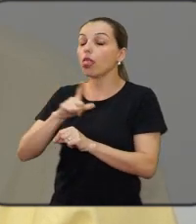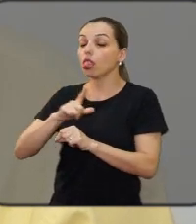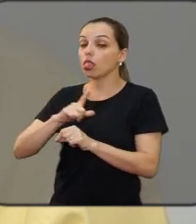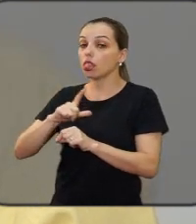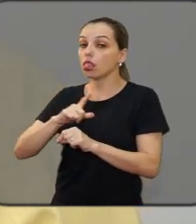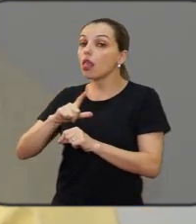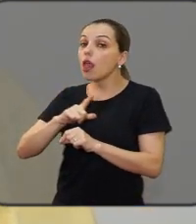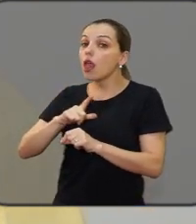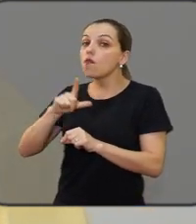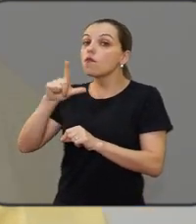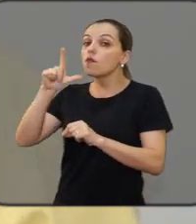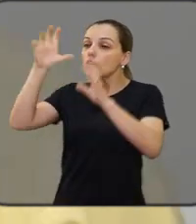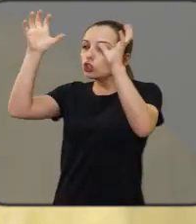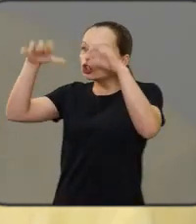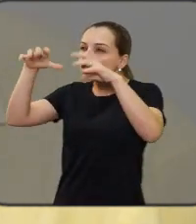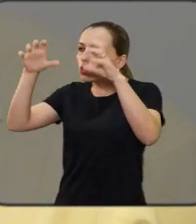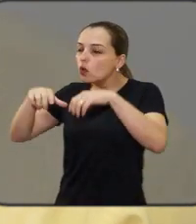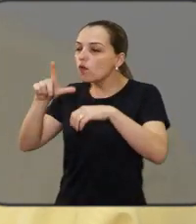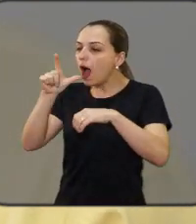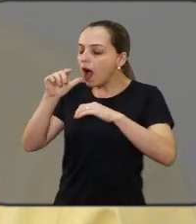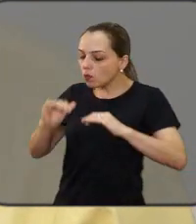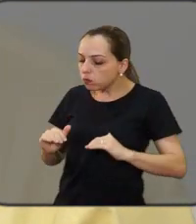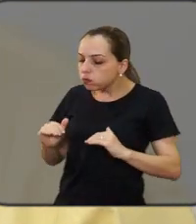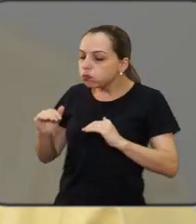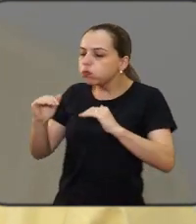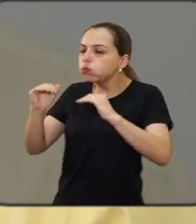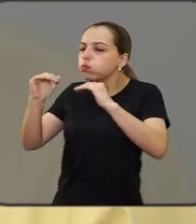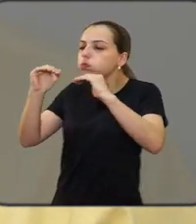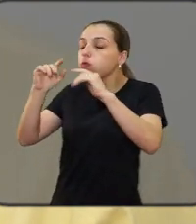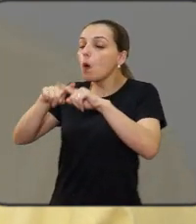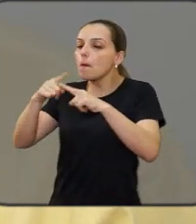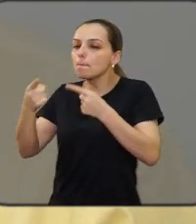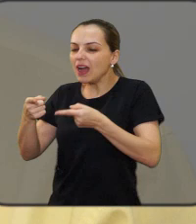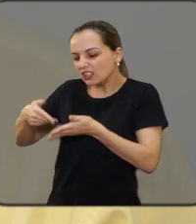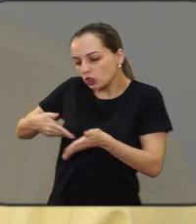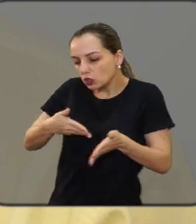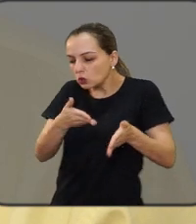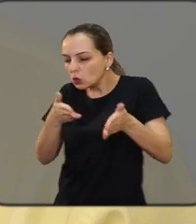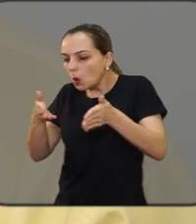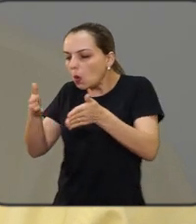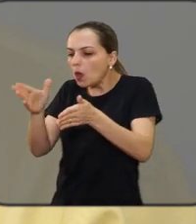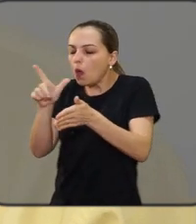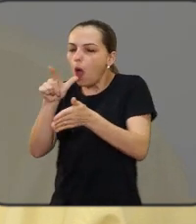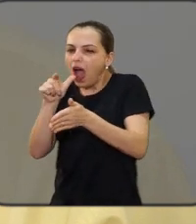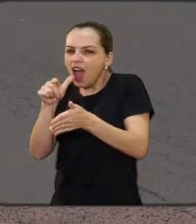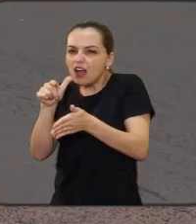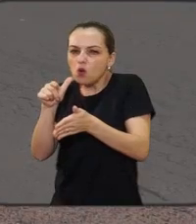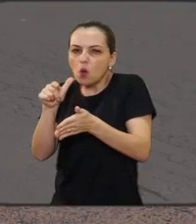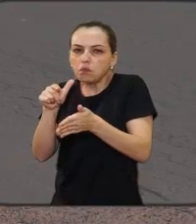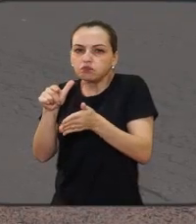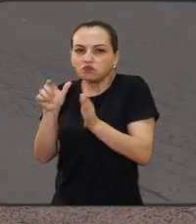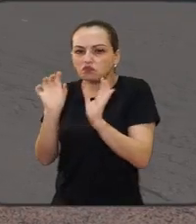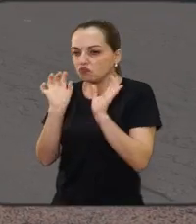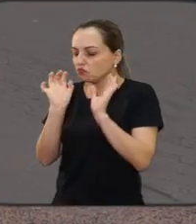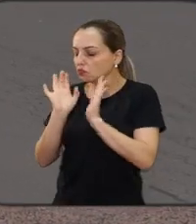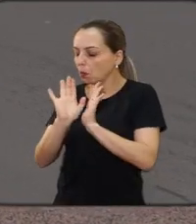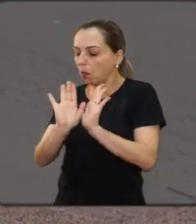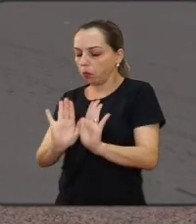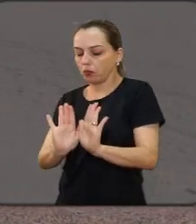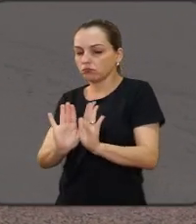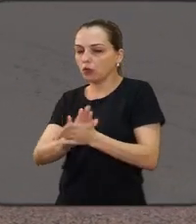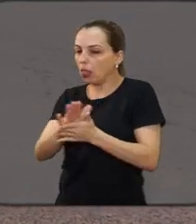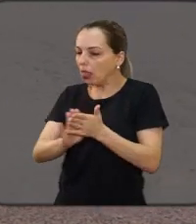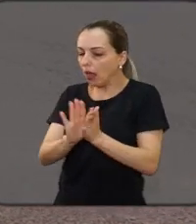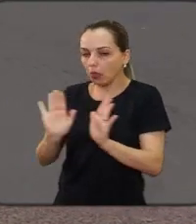um alagamento lá, mas não tem nada a ver com o rio passando na frente, mesmo porque o pronto-socorro está